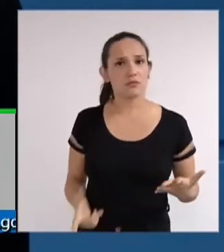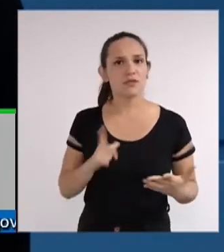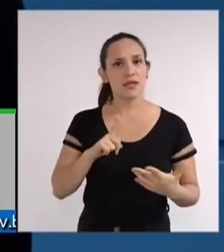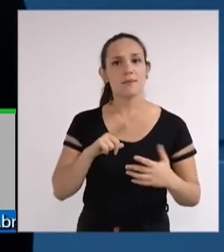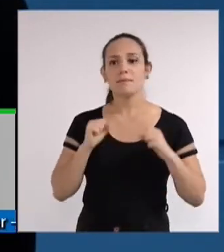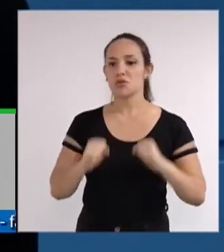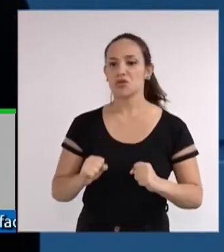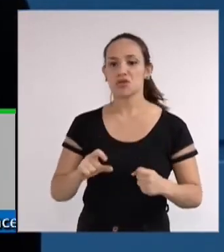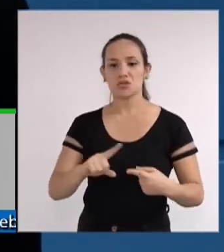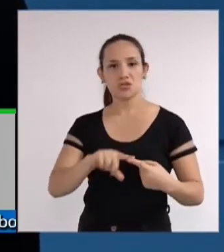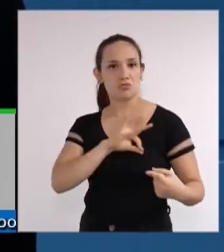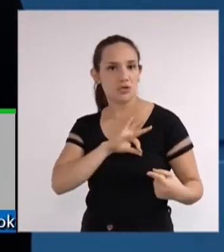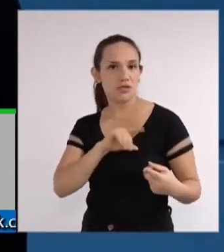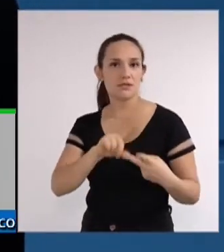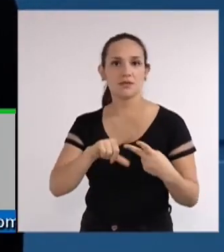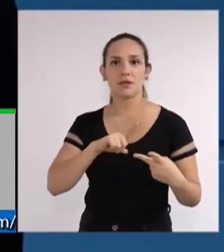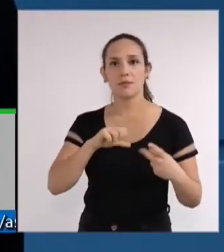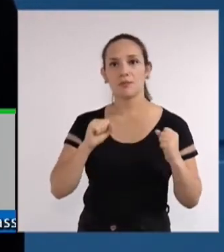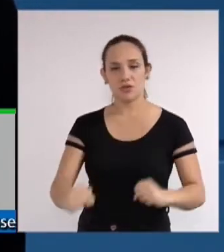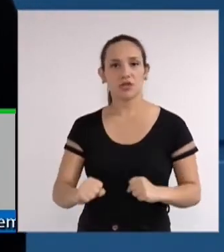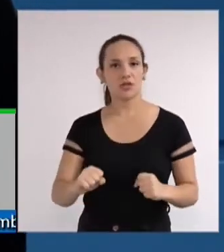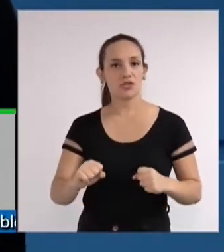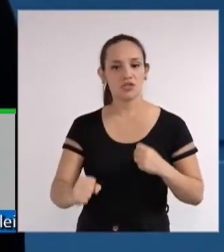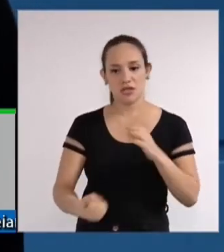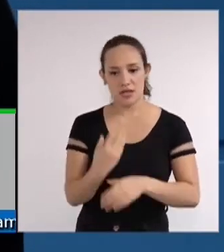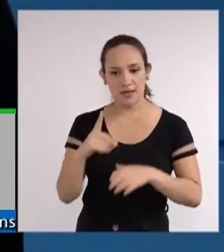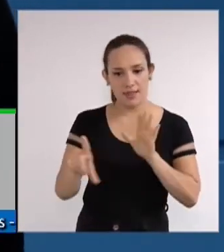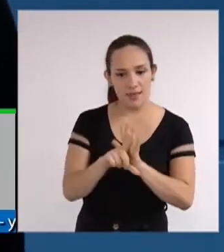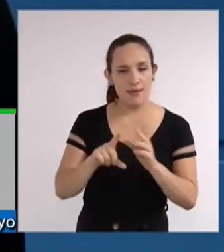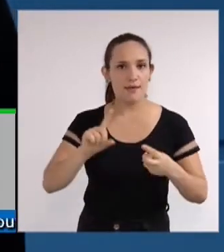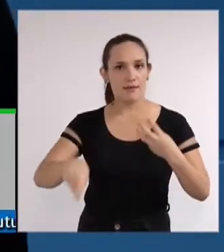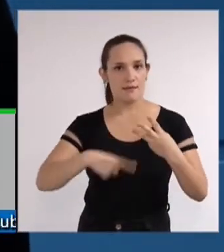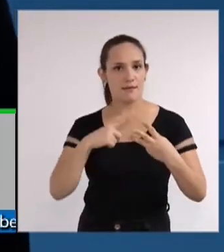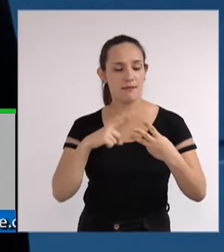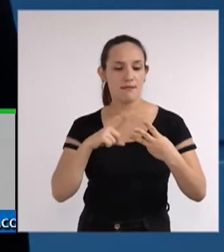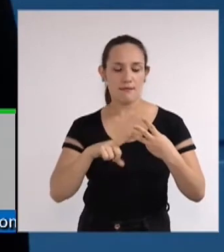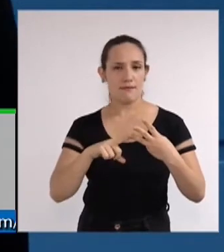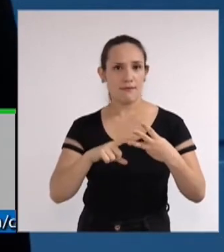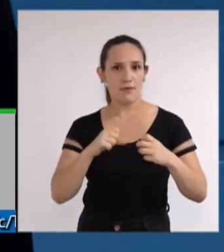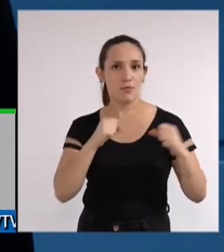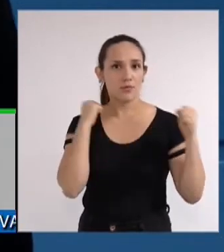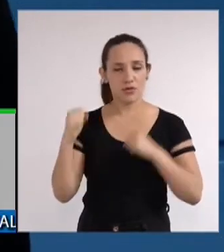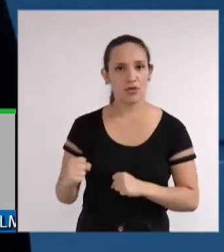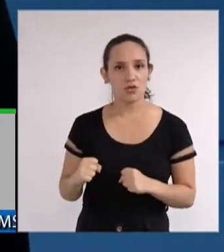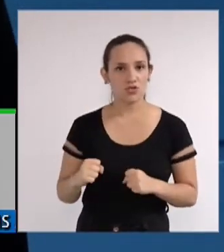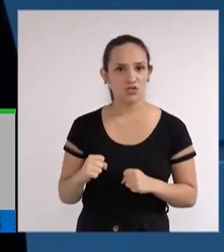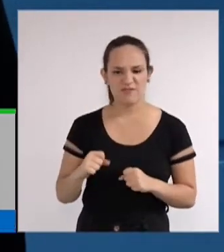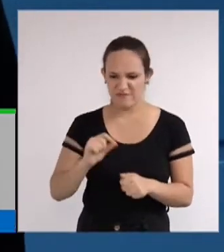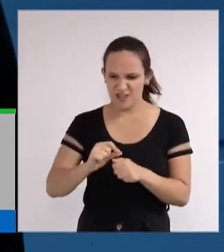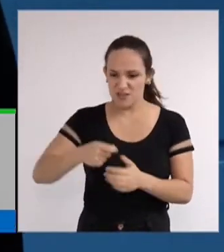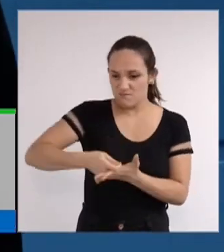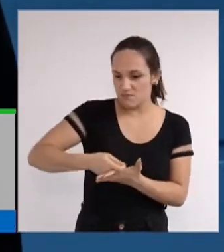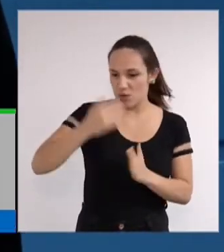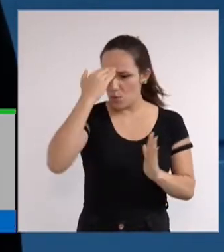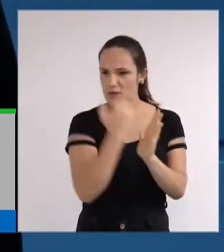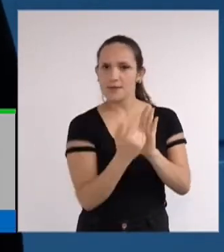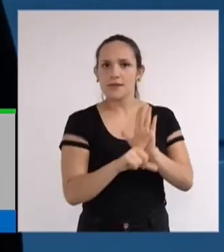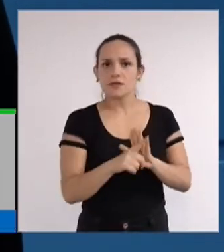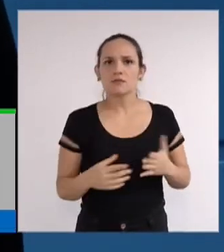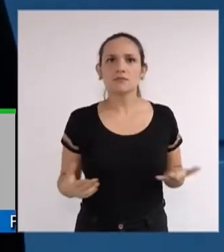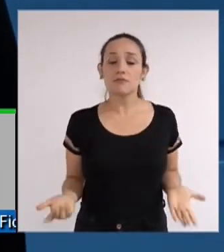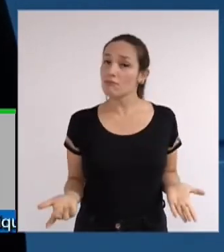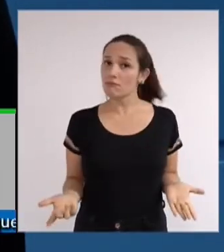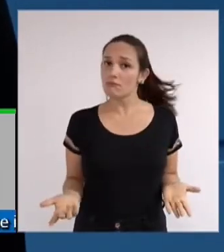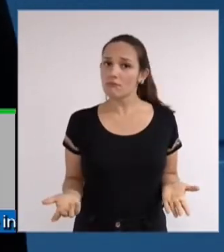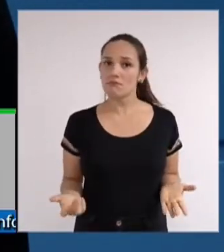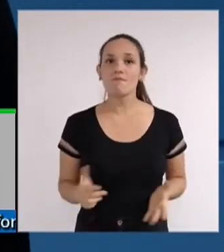de polícia, o poder de legislar, o poder de executar aquilo que o povo brasileiro tem que fazer.